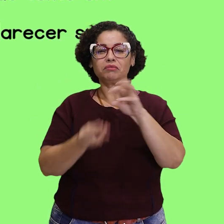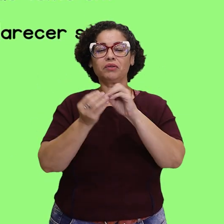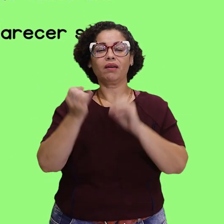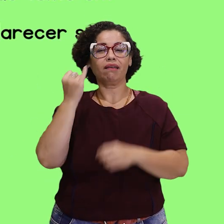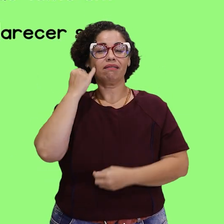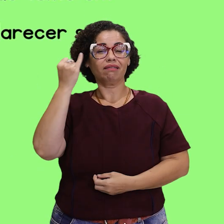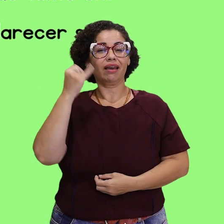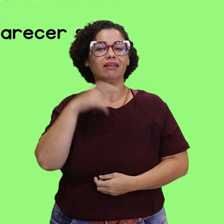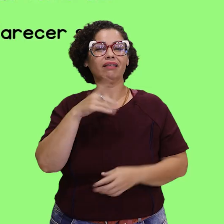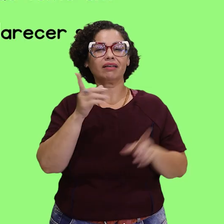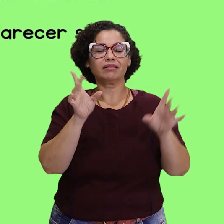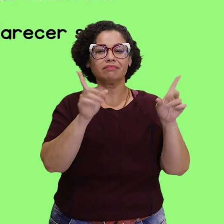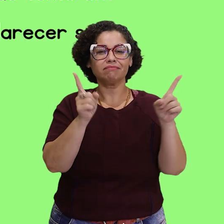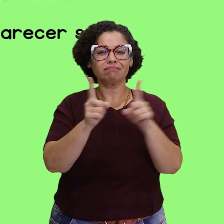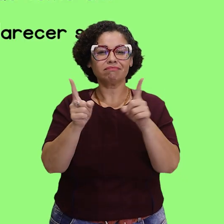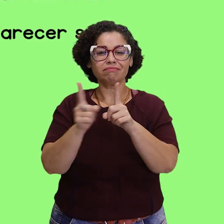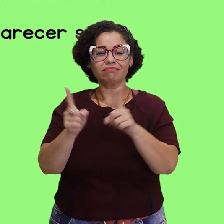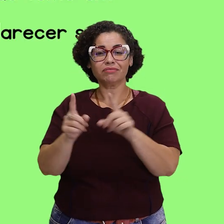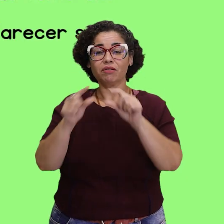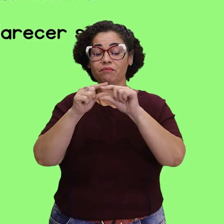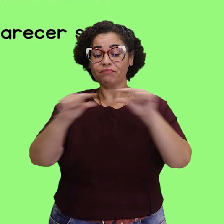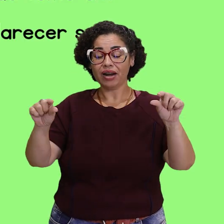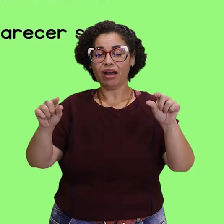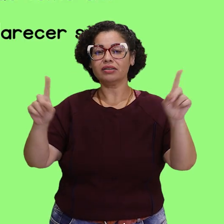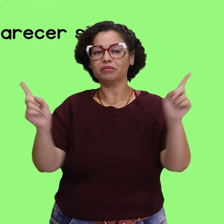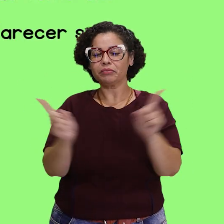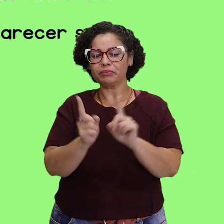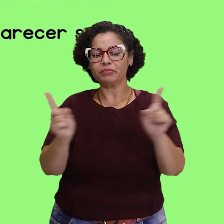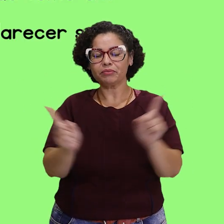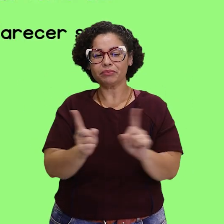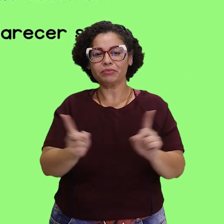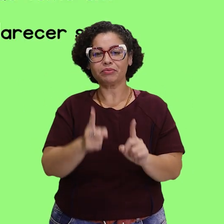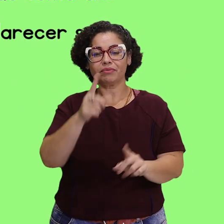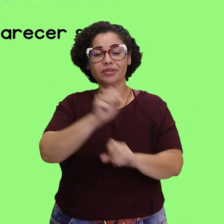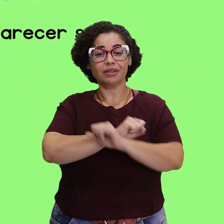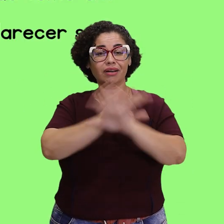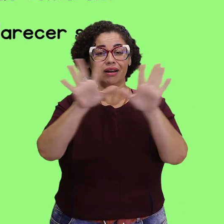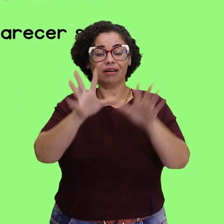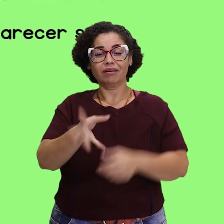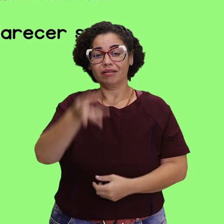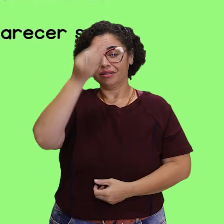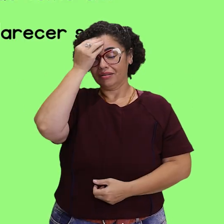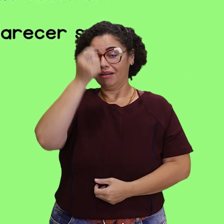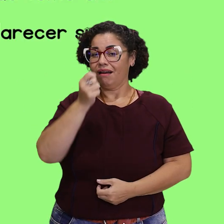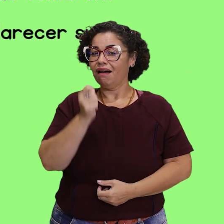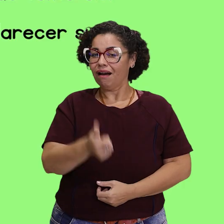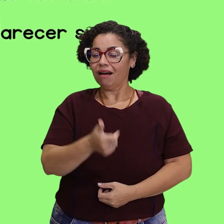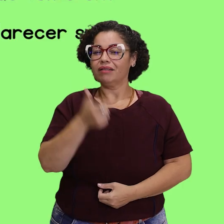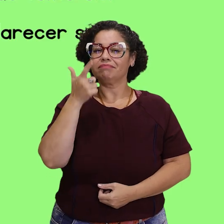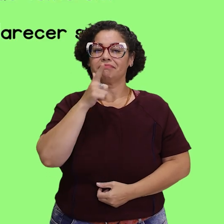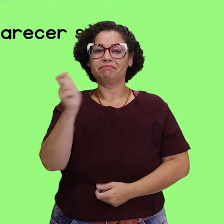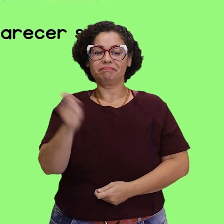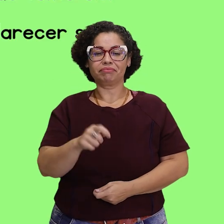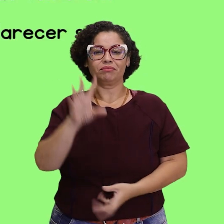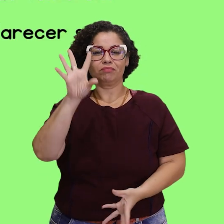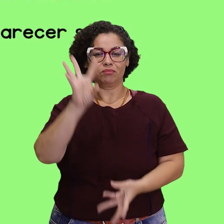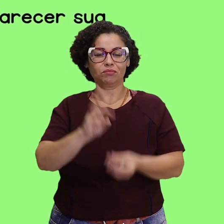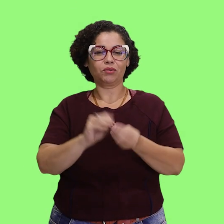condensar a ideia principal do texto em uma única frase, porque isso ajuda a esclarecer sua compreensão e